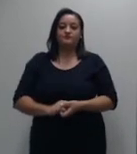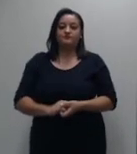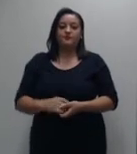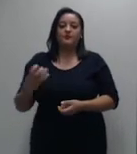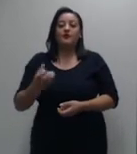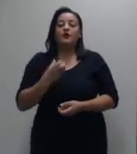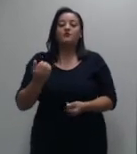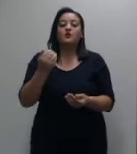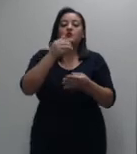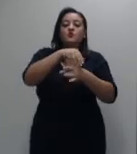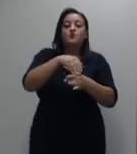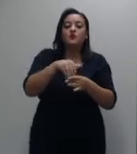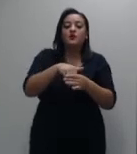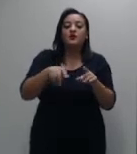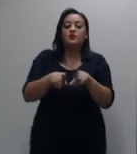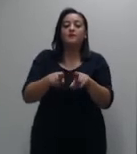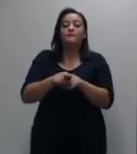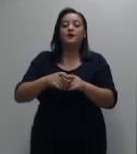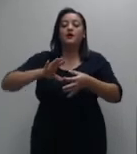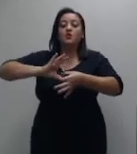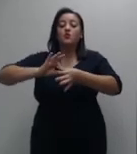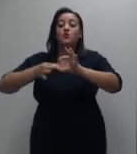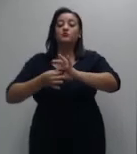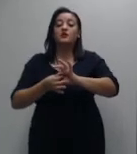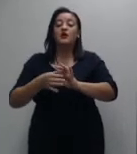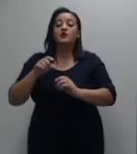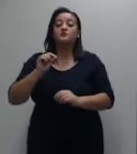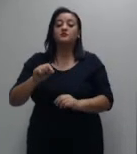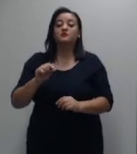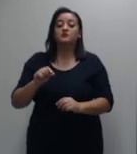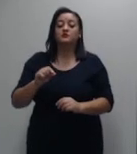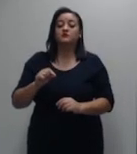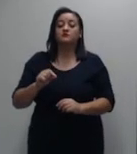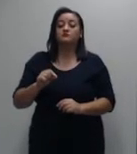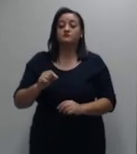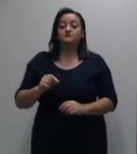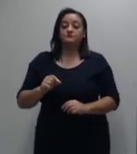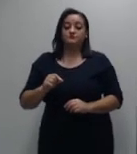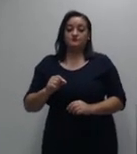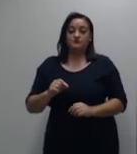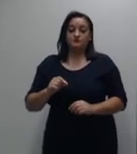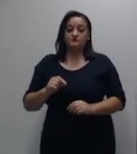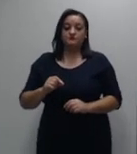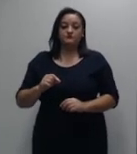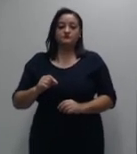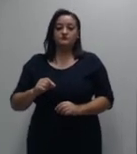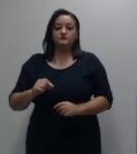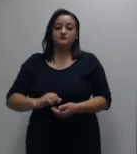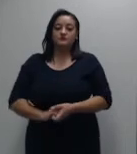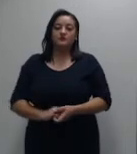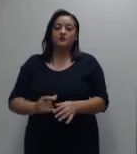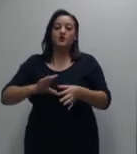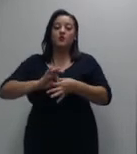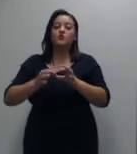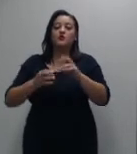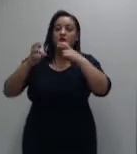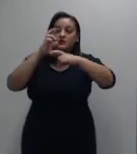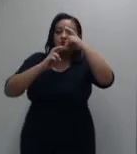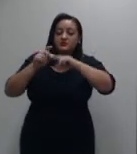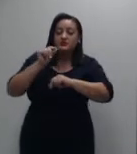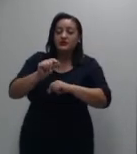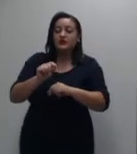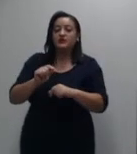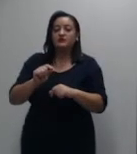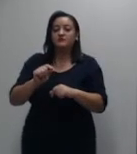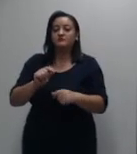quero acrescentar o conserto e no contexto da observação